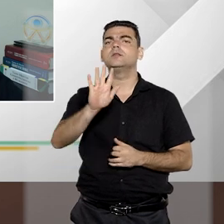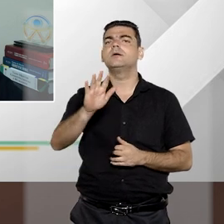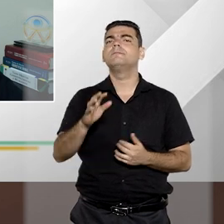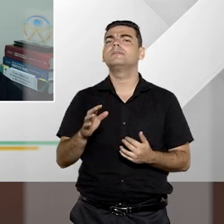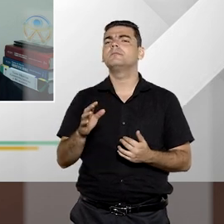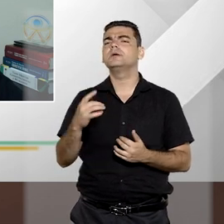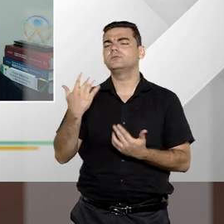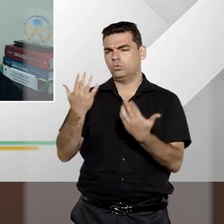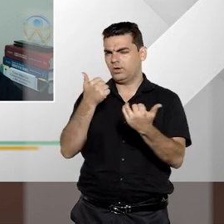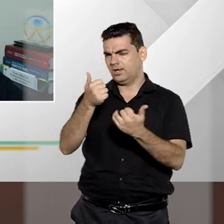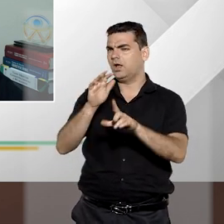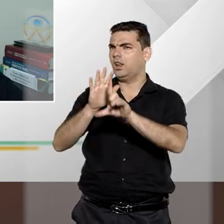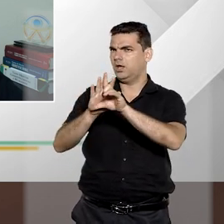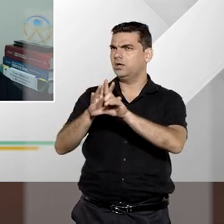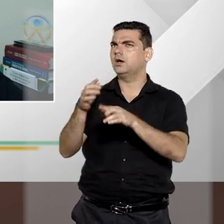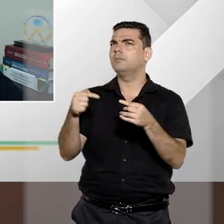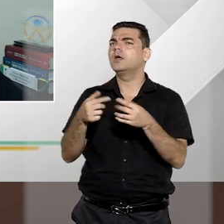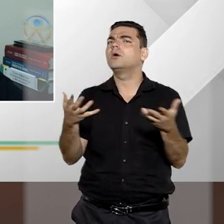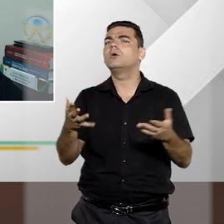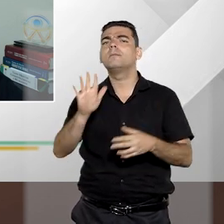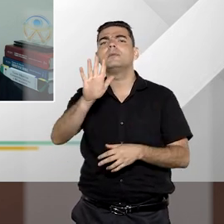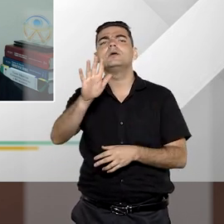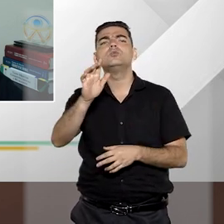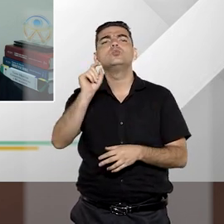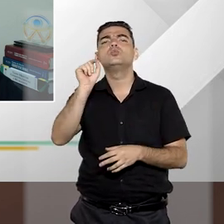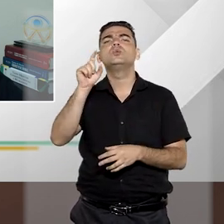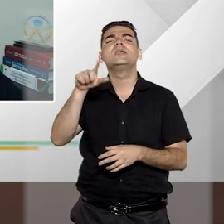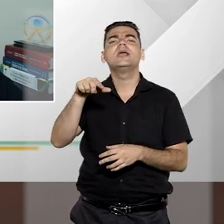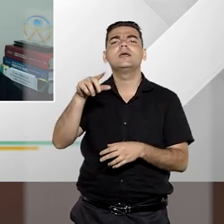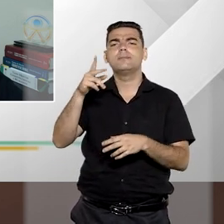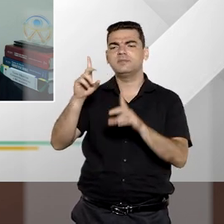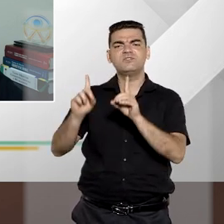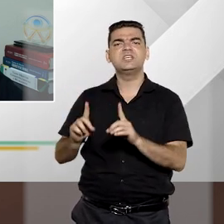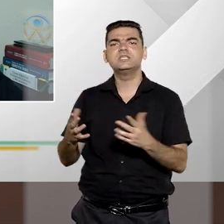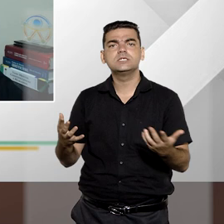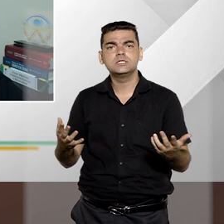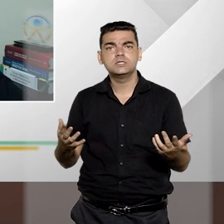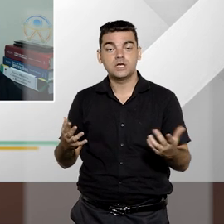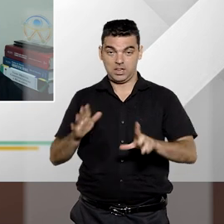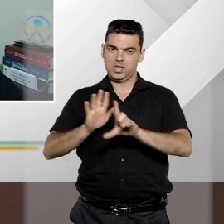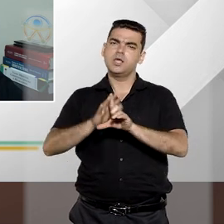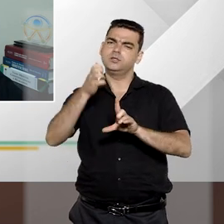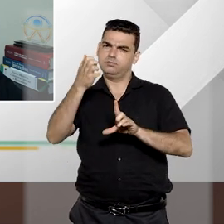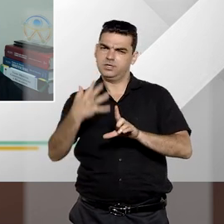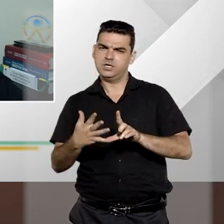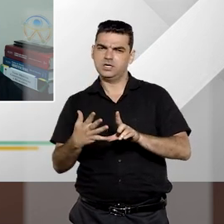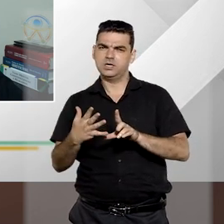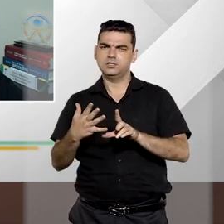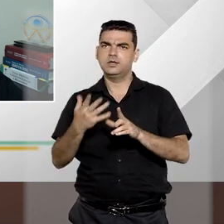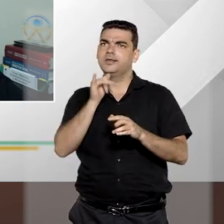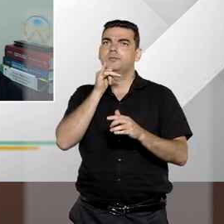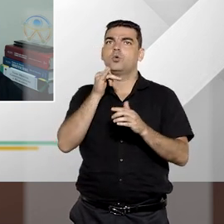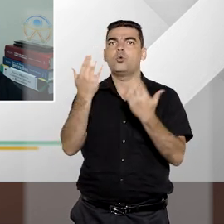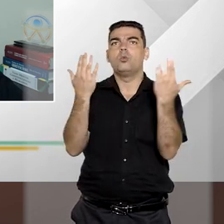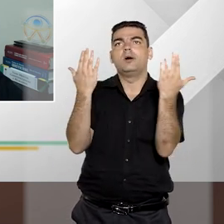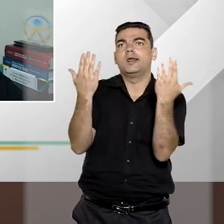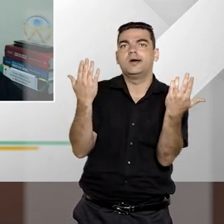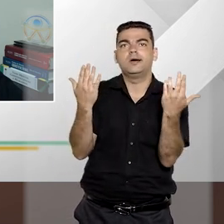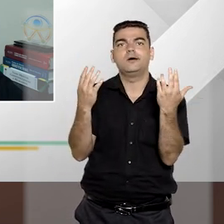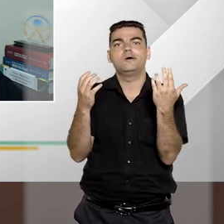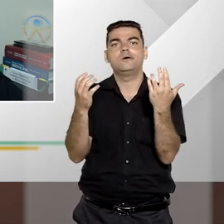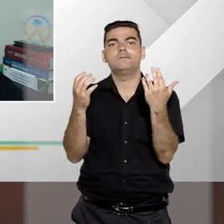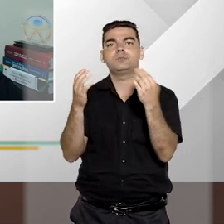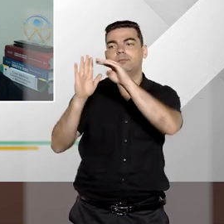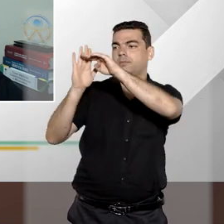dessa legislação especial em vigor, o que é considerado então deficiência? A lei traz algum rol exemplificativo ou que